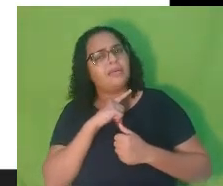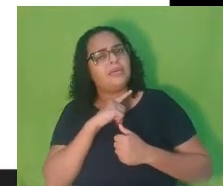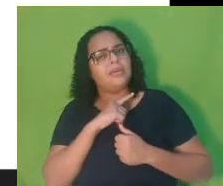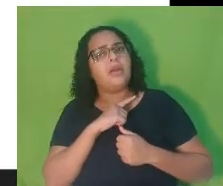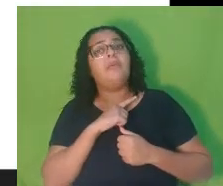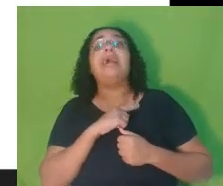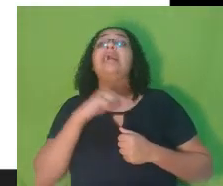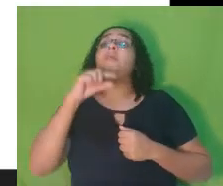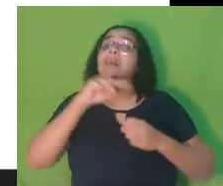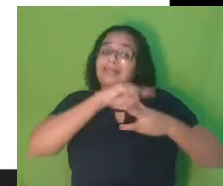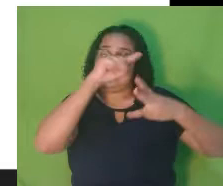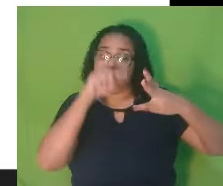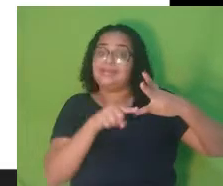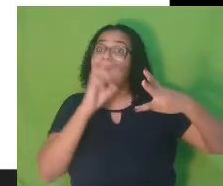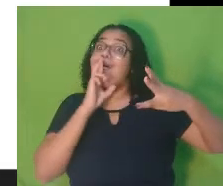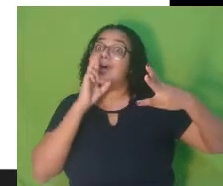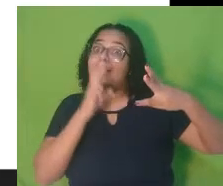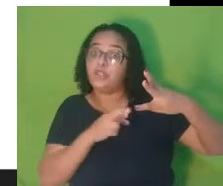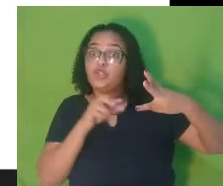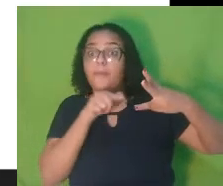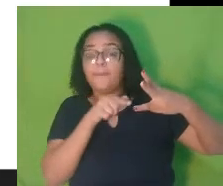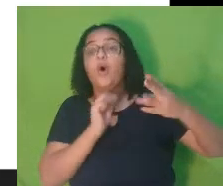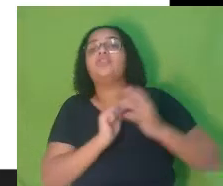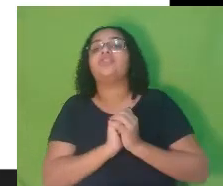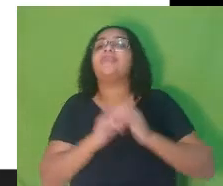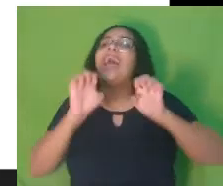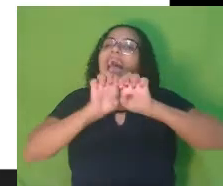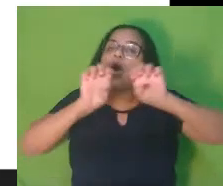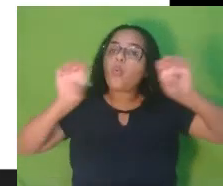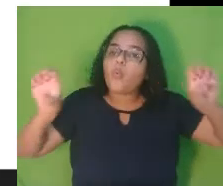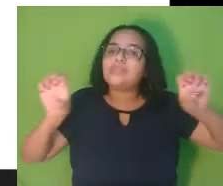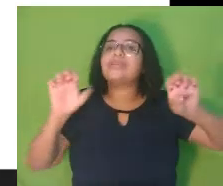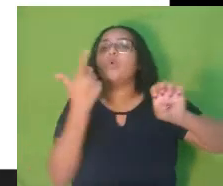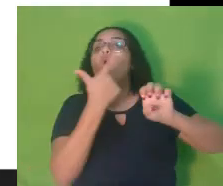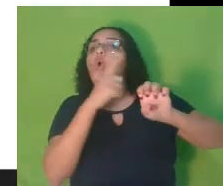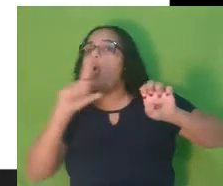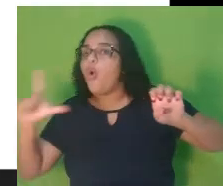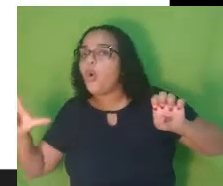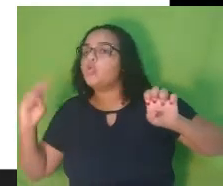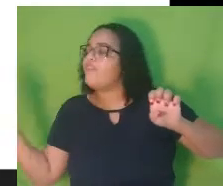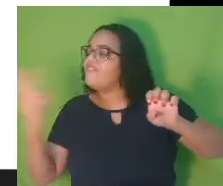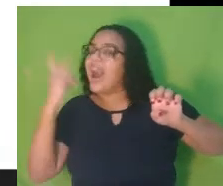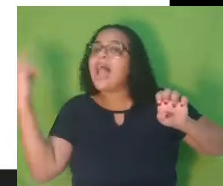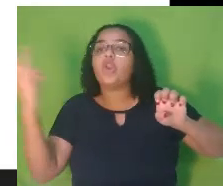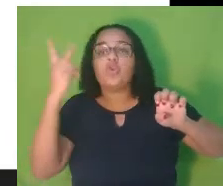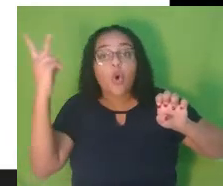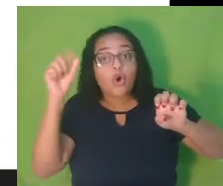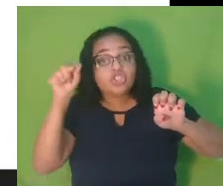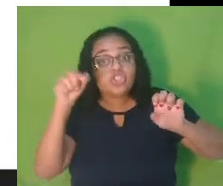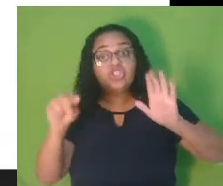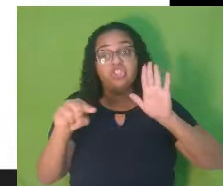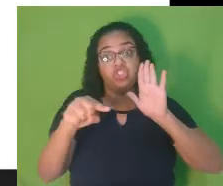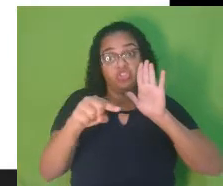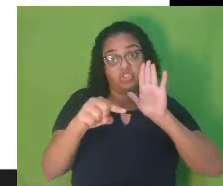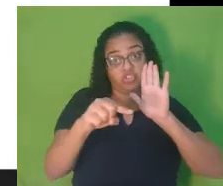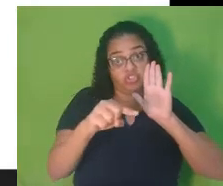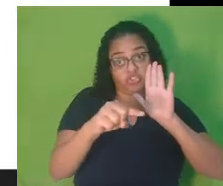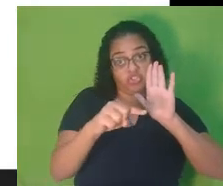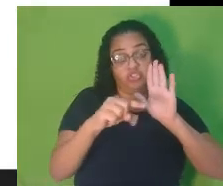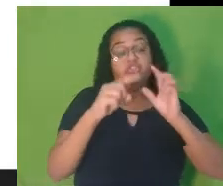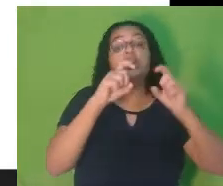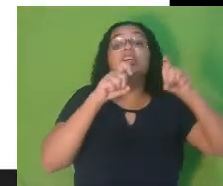existe uma terceira solução para essa equação, né? Vai existir um outro valor de x, agora negativo, para o